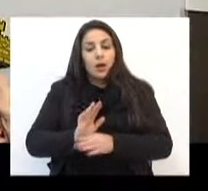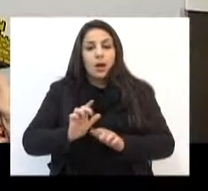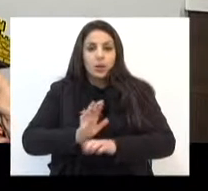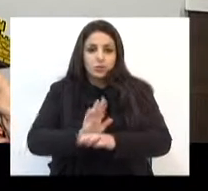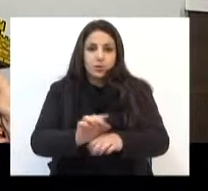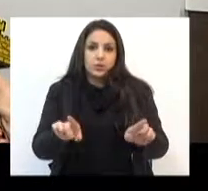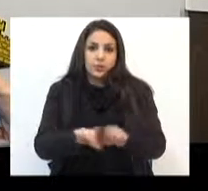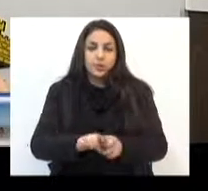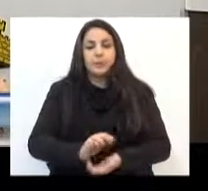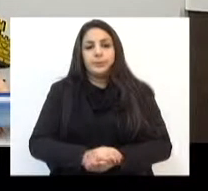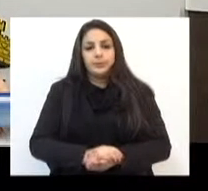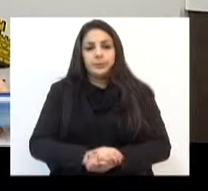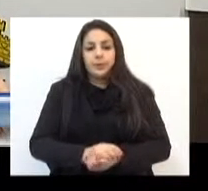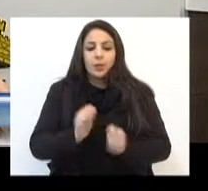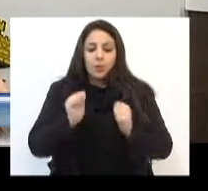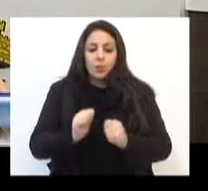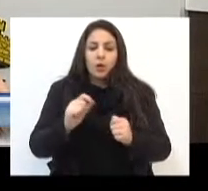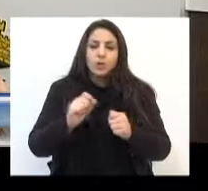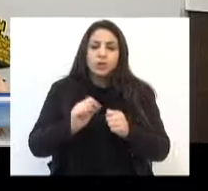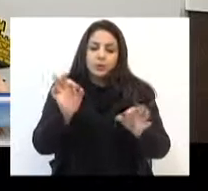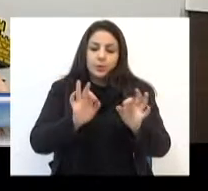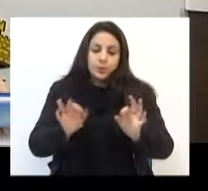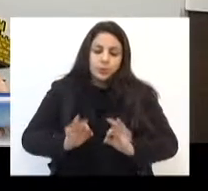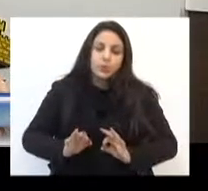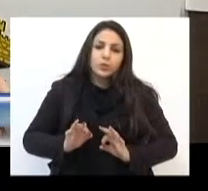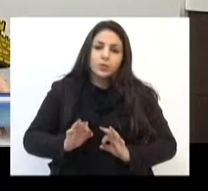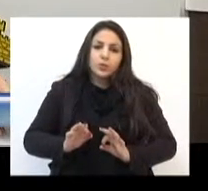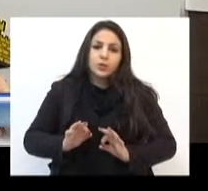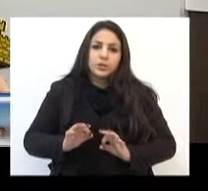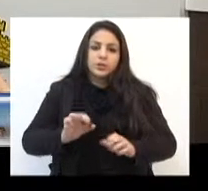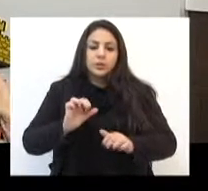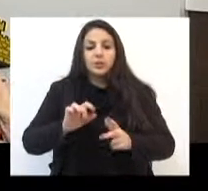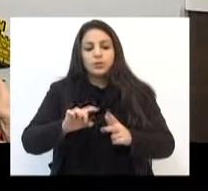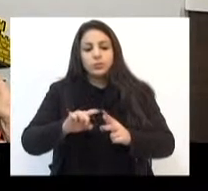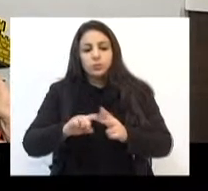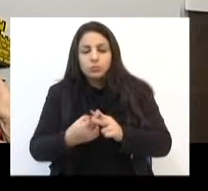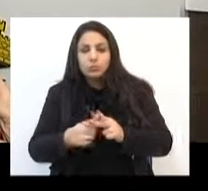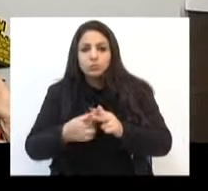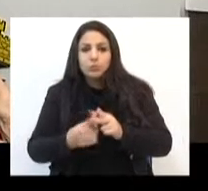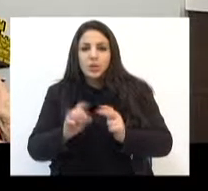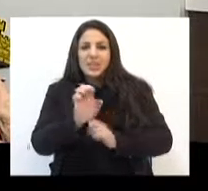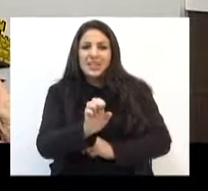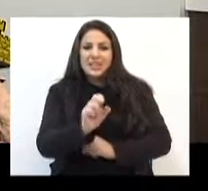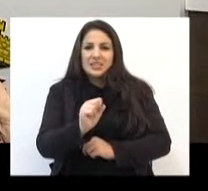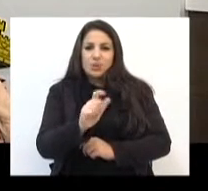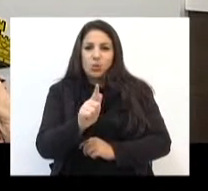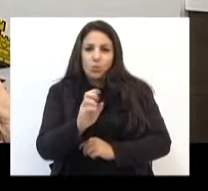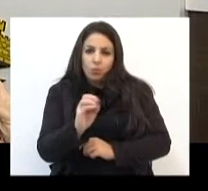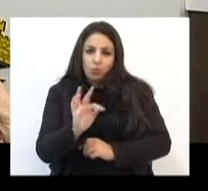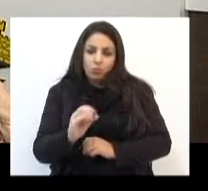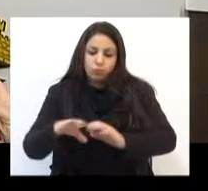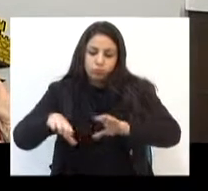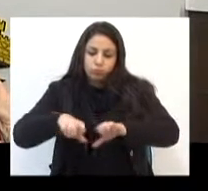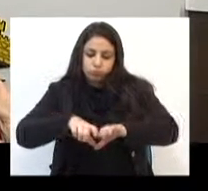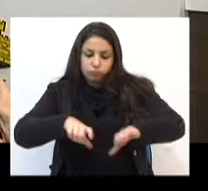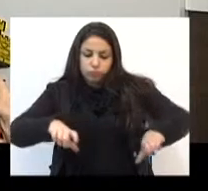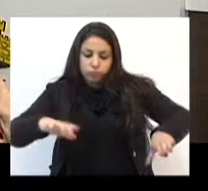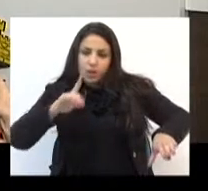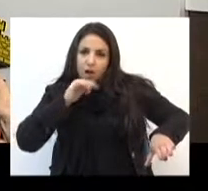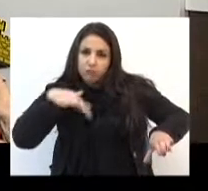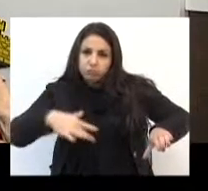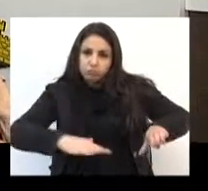do estado. A audiência foi conduzida pelo vereador Patrick Cavalcante. Conforme o parlamentar, a conta da